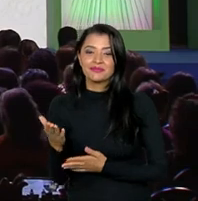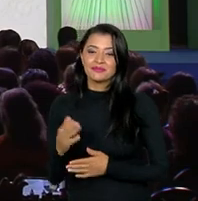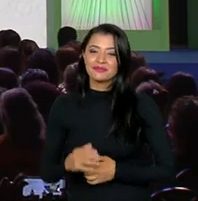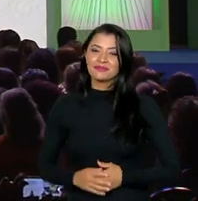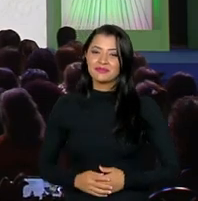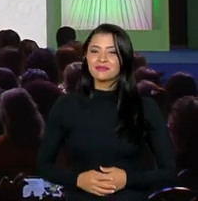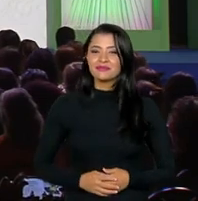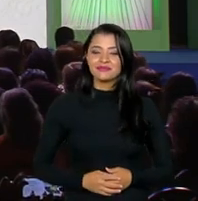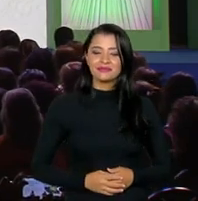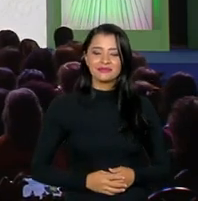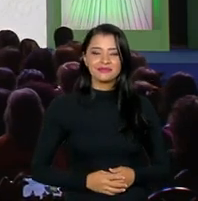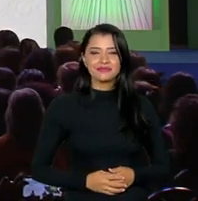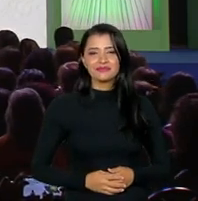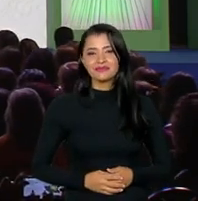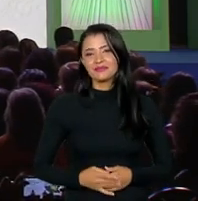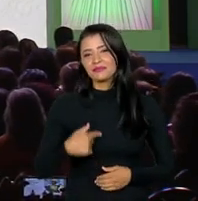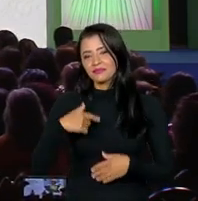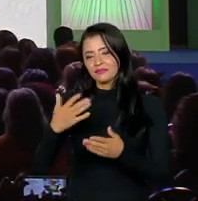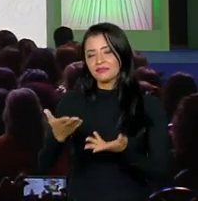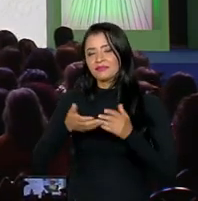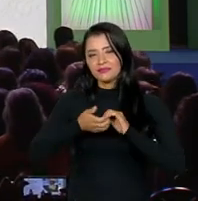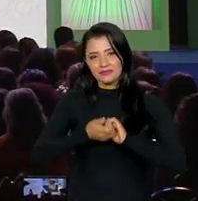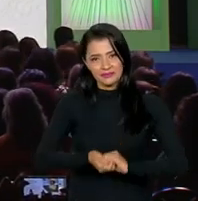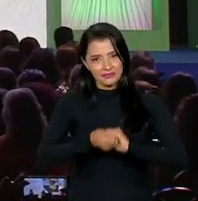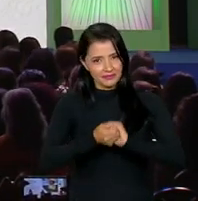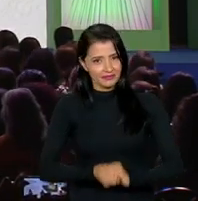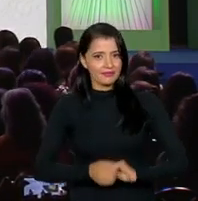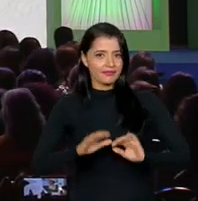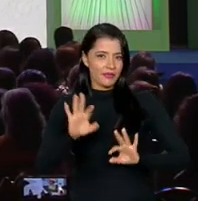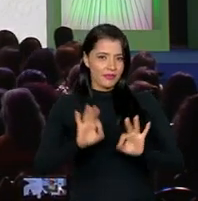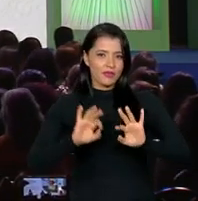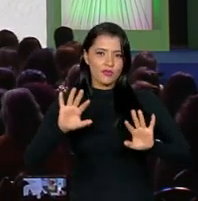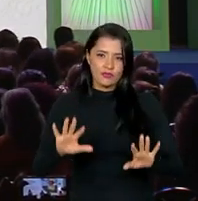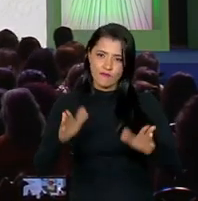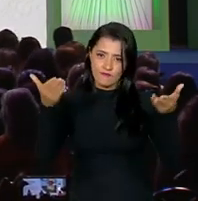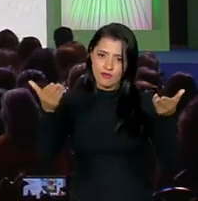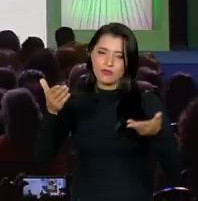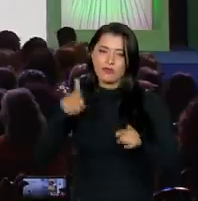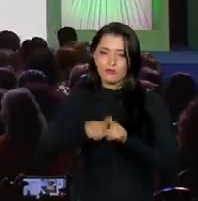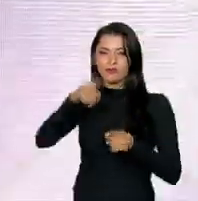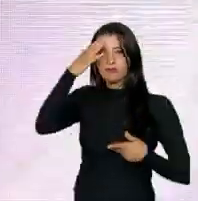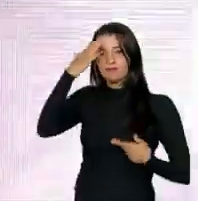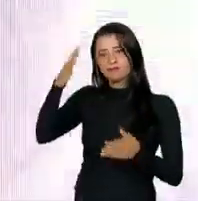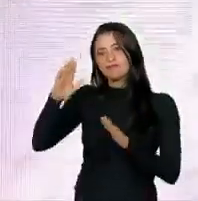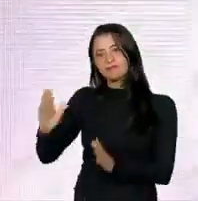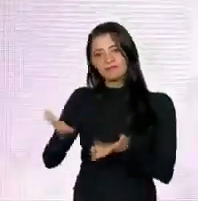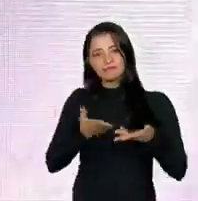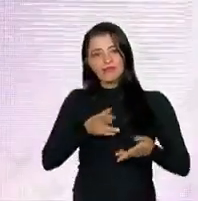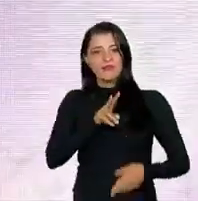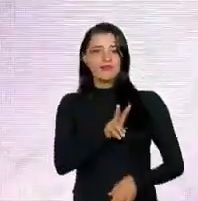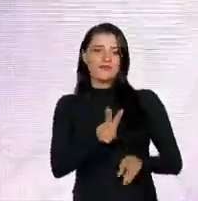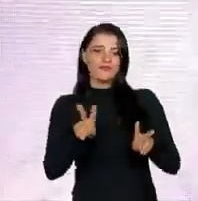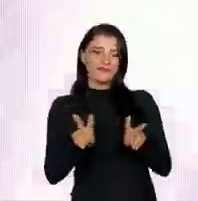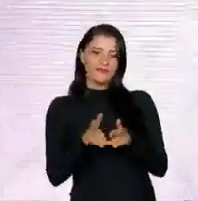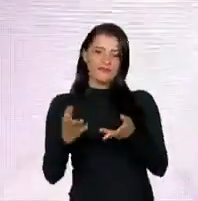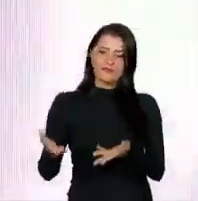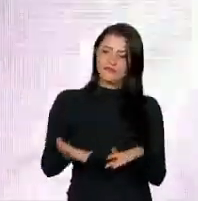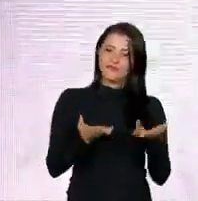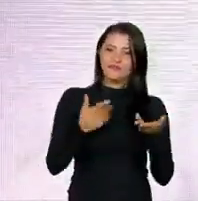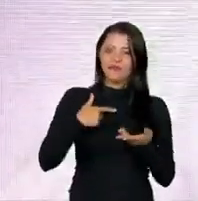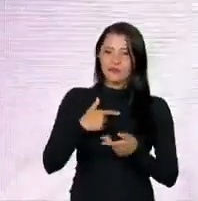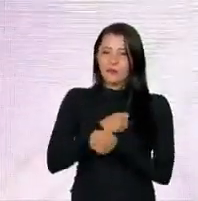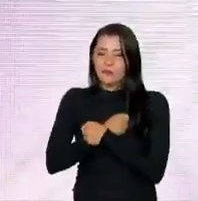tarde. Quero cumprimentar a realização do evento, quero agradecer o convite do Viveu, trazer aqui